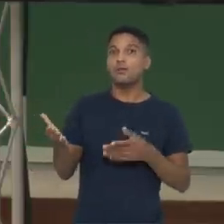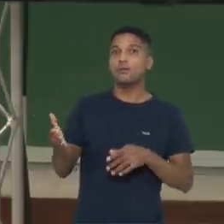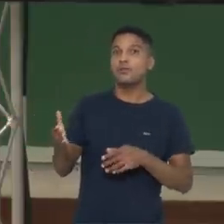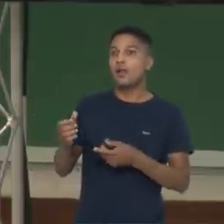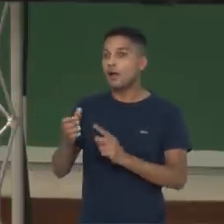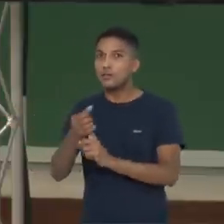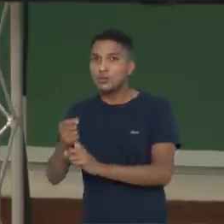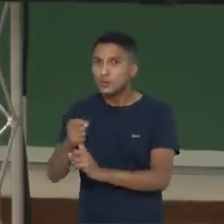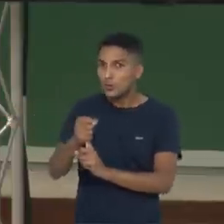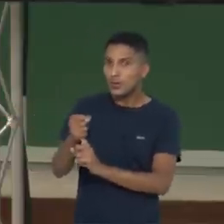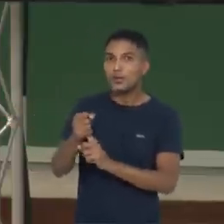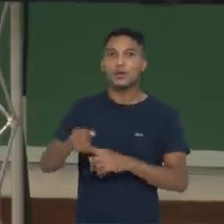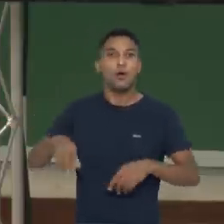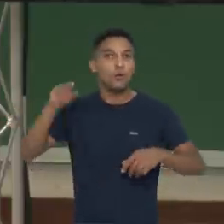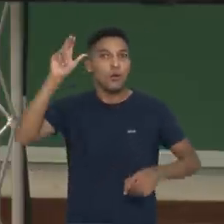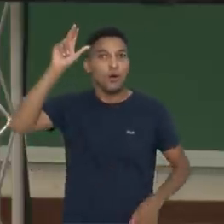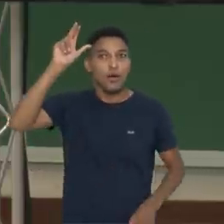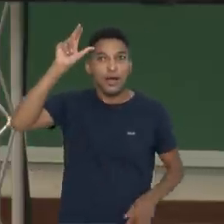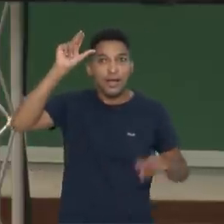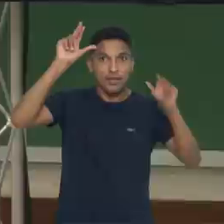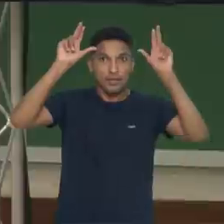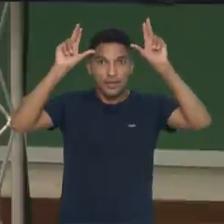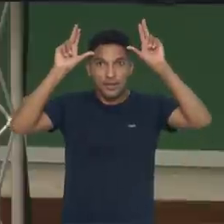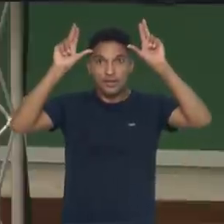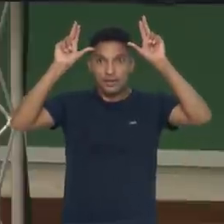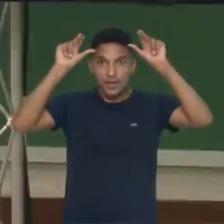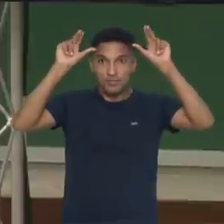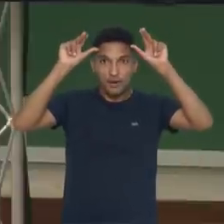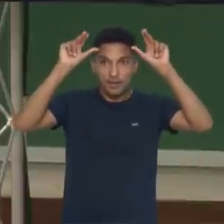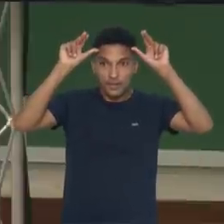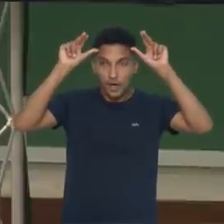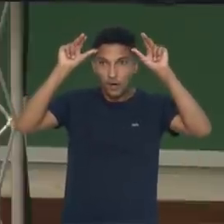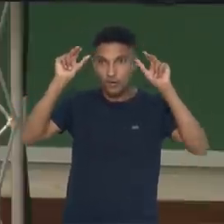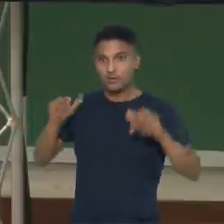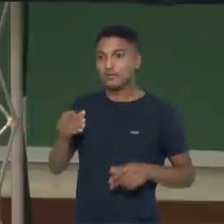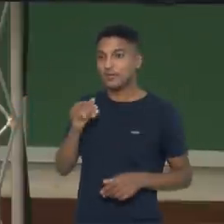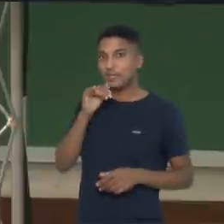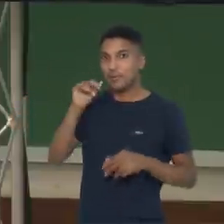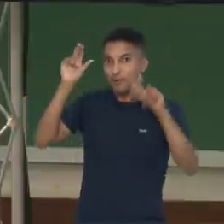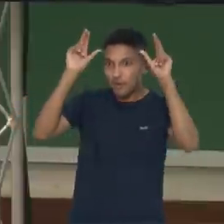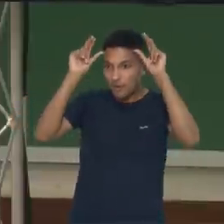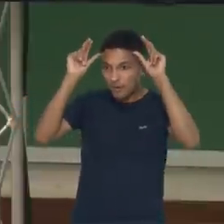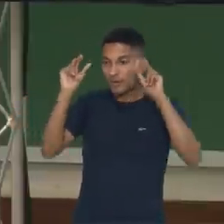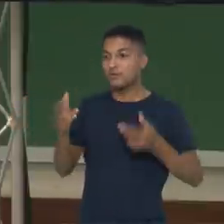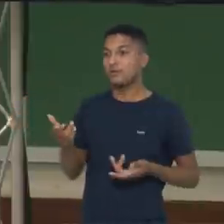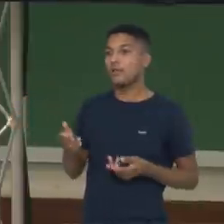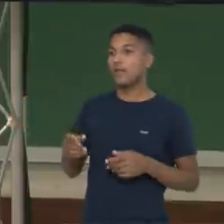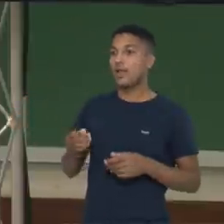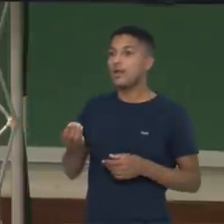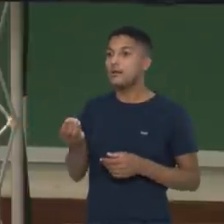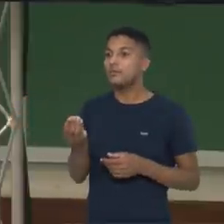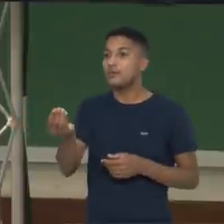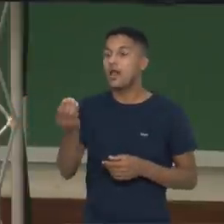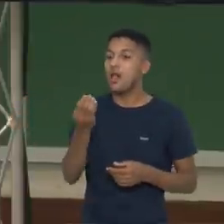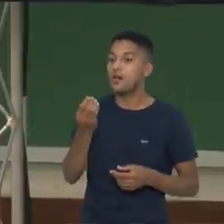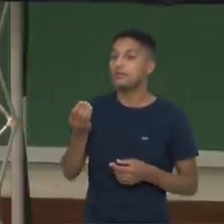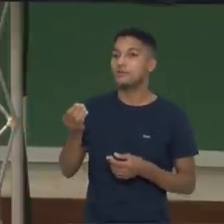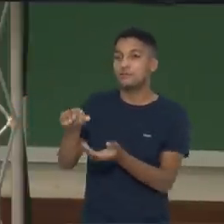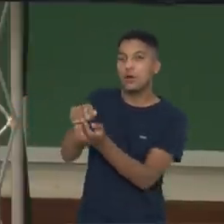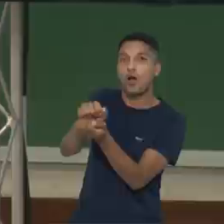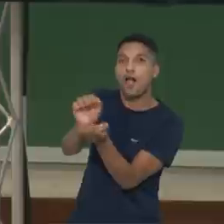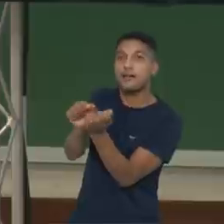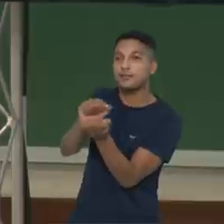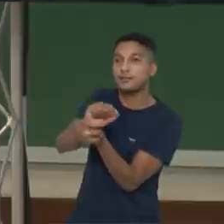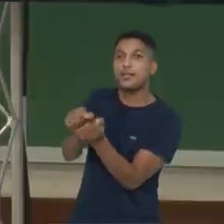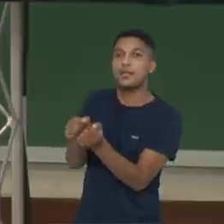do cavalo também, né, fazer exercícios ali com o cavalo, apresentação com os cavalos, né? A questão da mágica, o